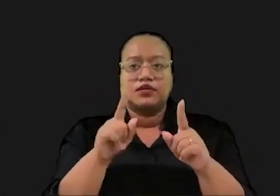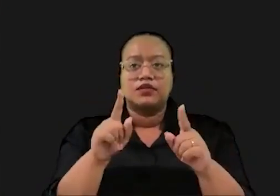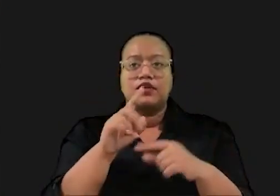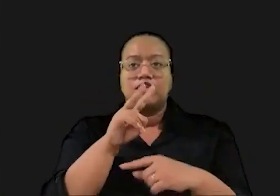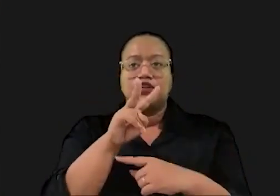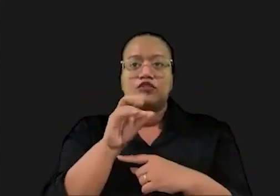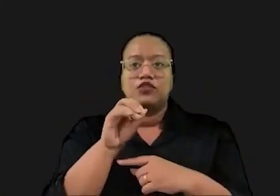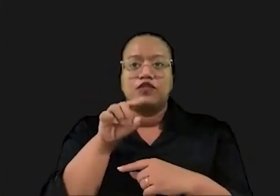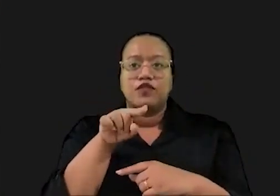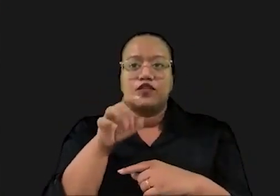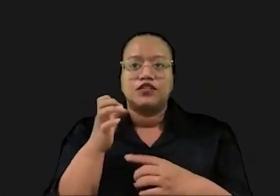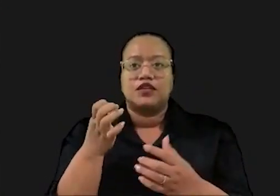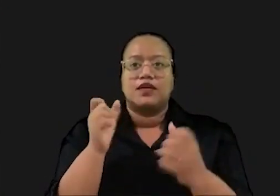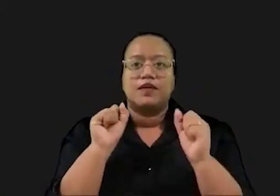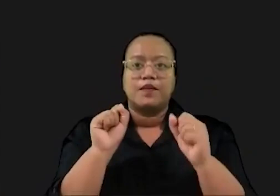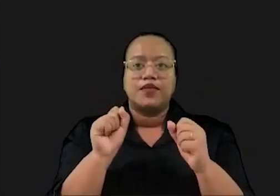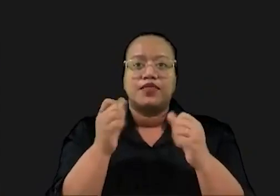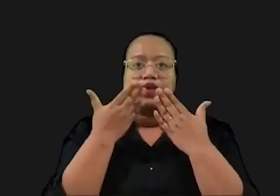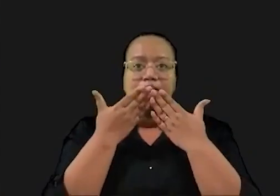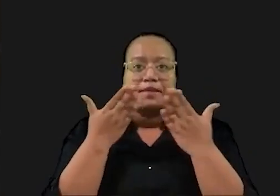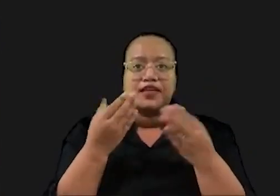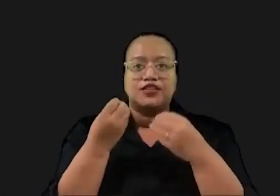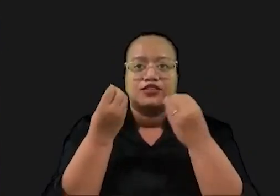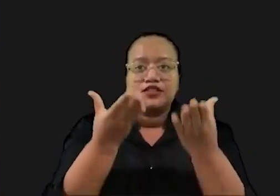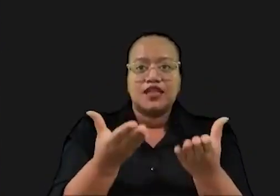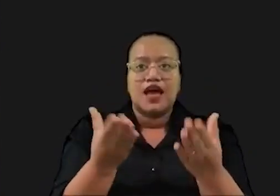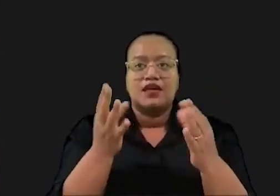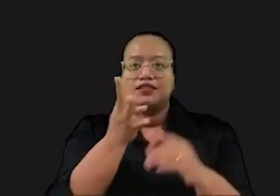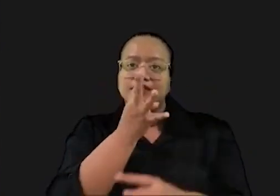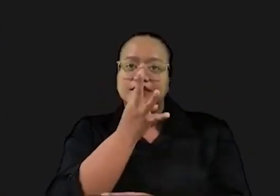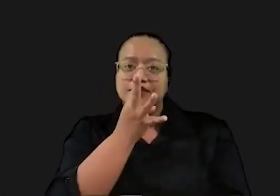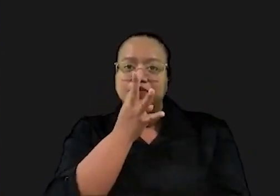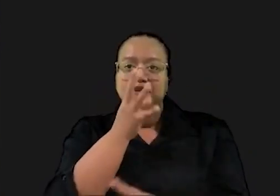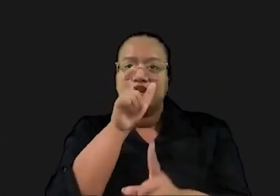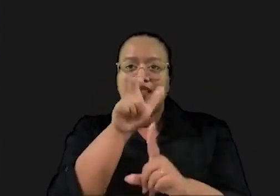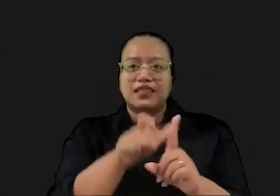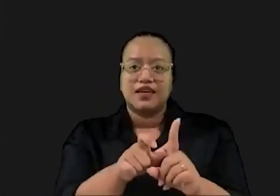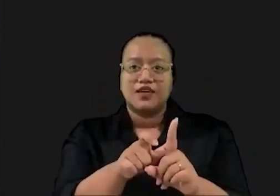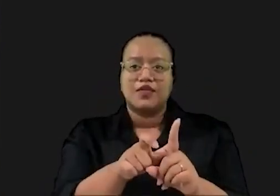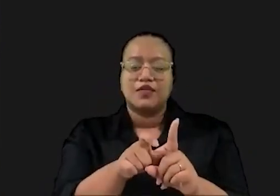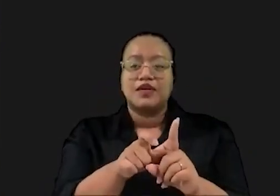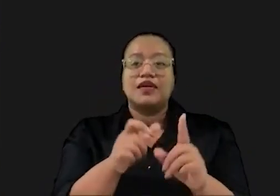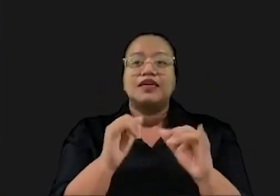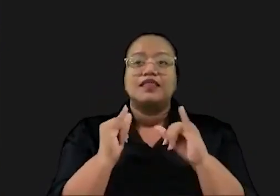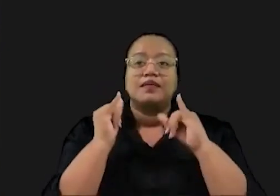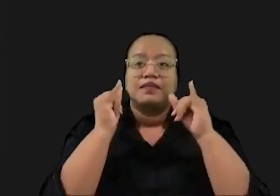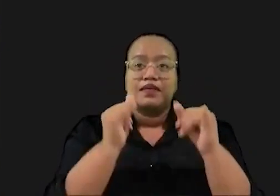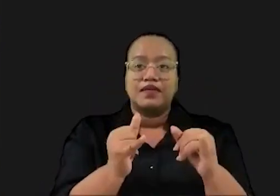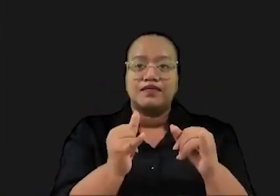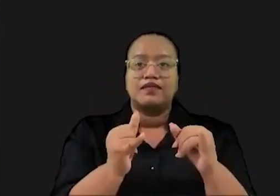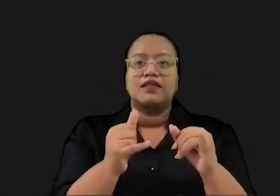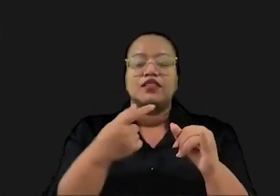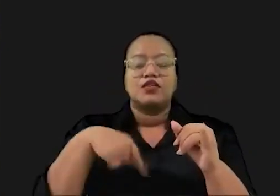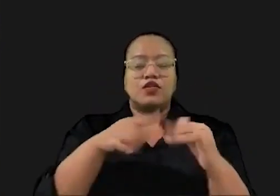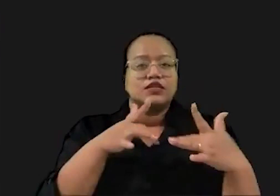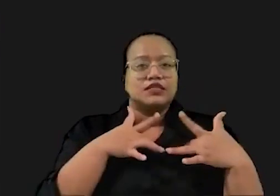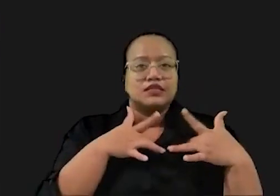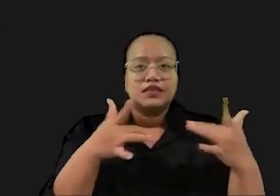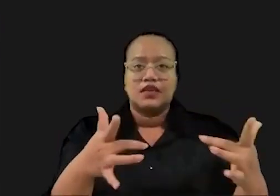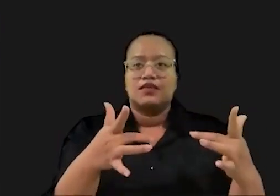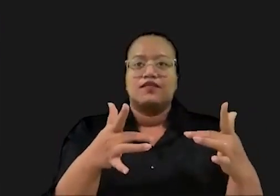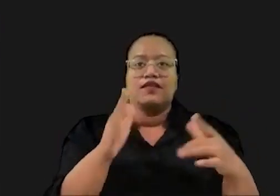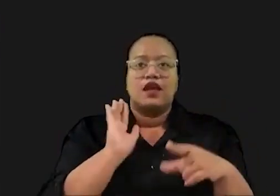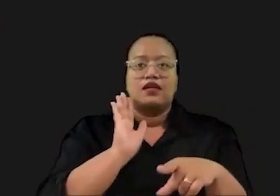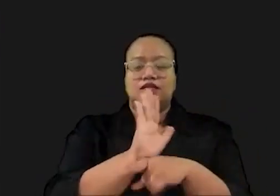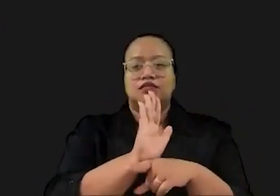beijo, um abraço de admirador, viu? E dizer que estamos aqui à sua disposição. E o convite está feito.